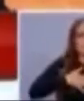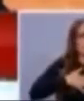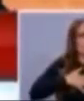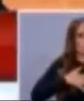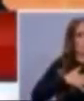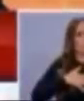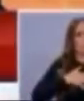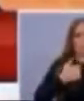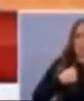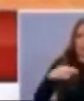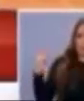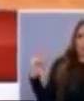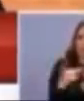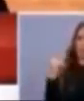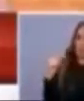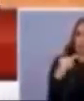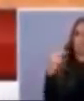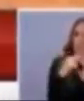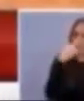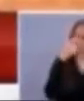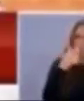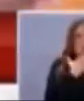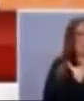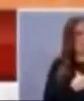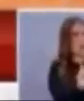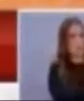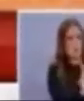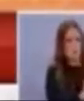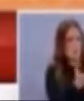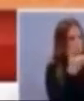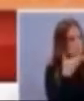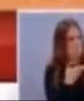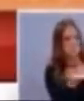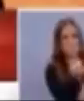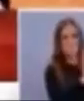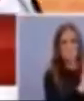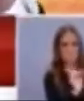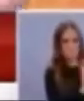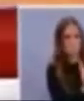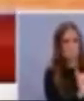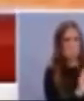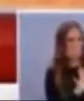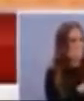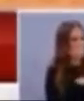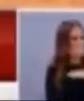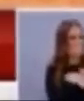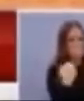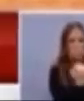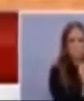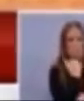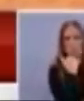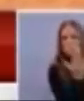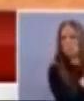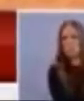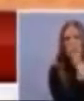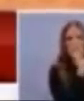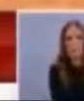cruzar um com gente que não o psiu que não me revejo e que não e presta um péssimo serviço